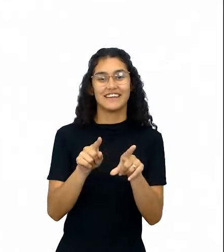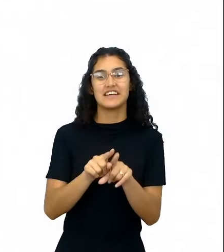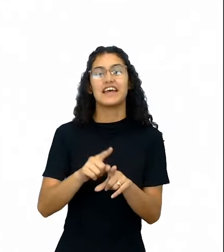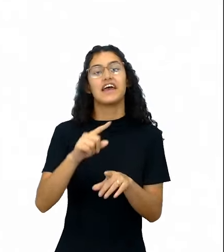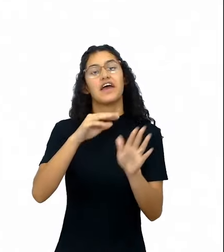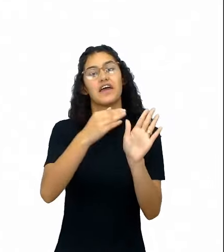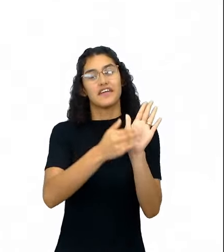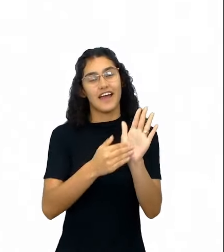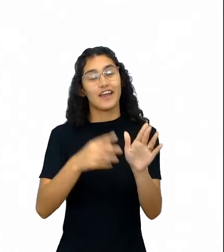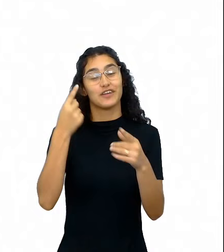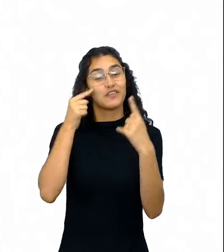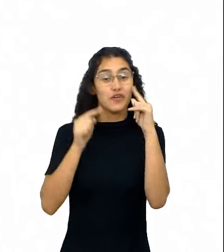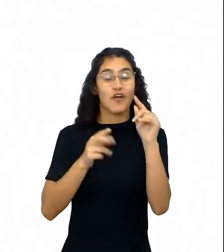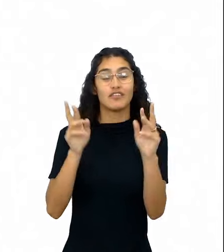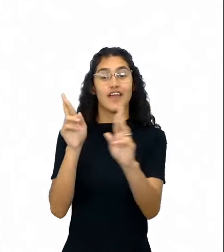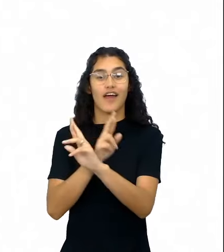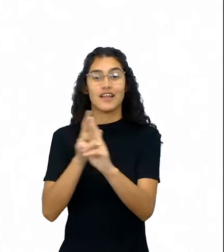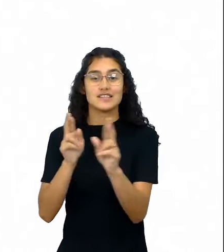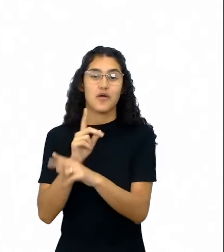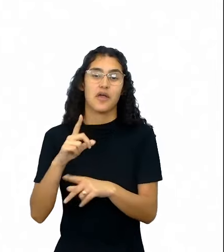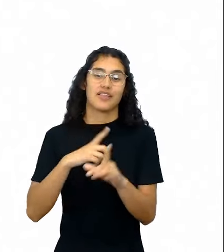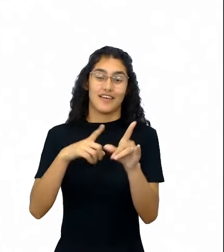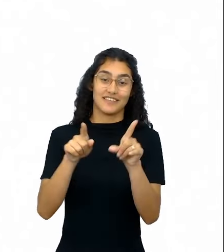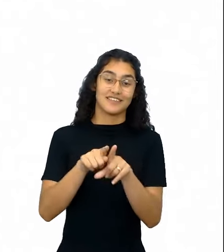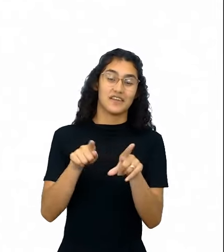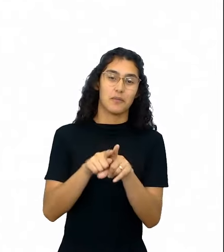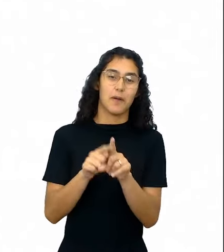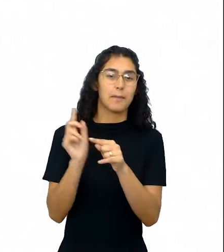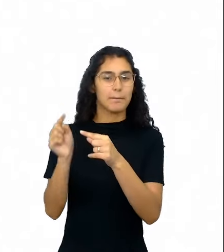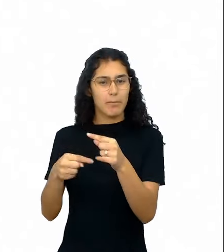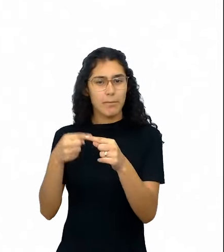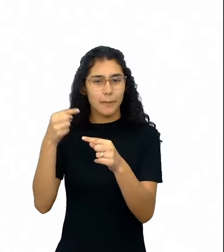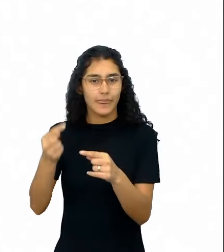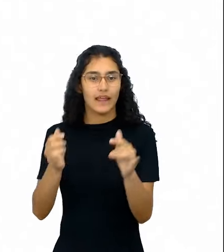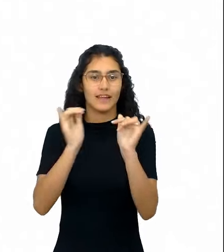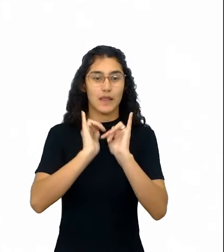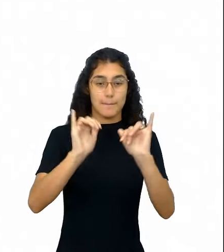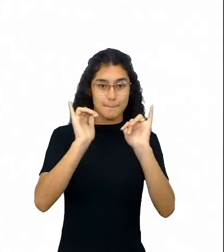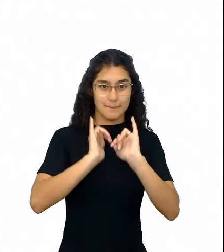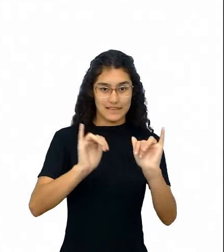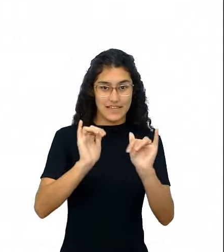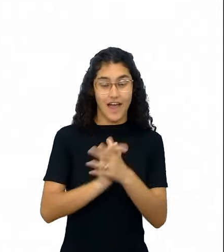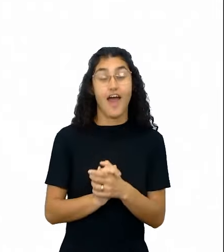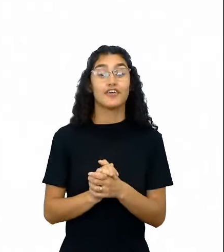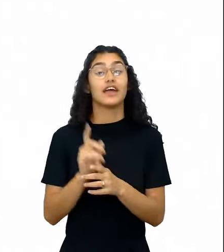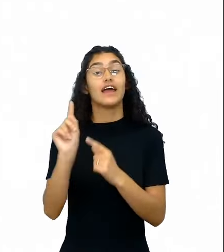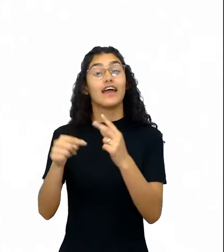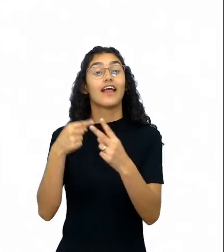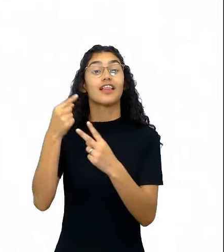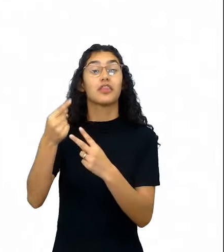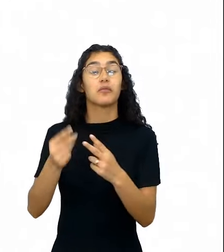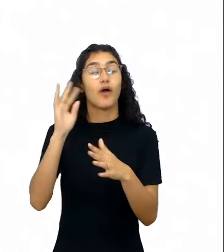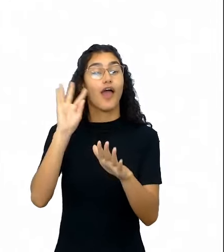Ficaram dúvidas em relação à decodificação da mensagem do texto? E depois, resumos,